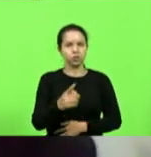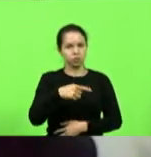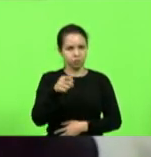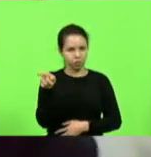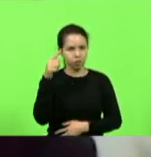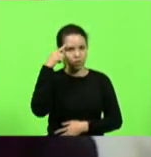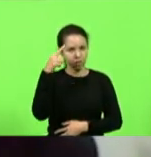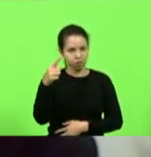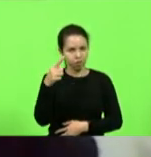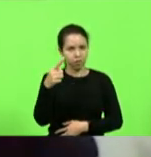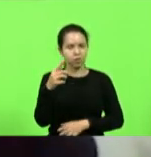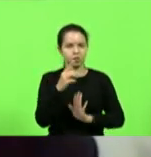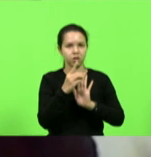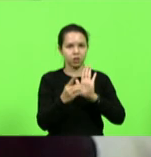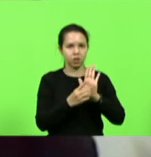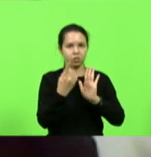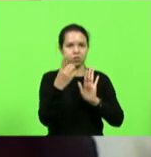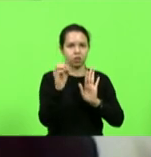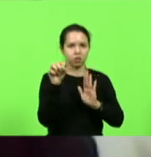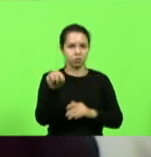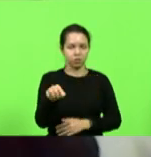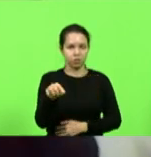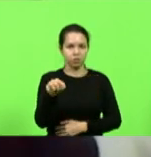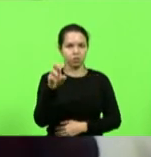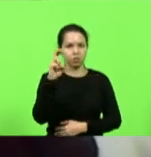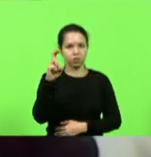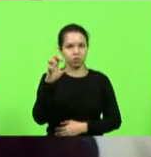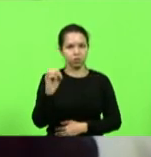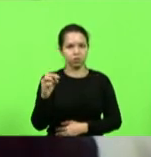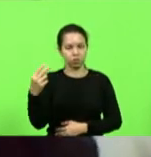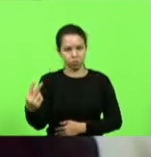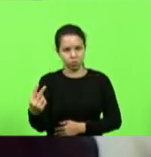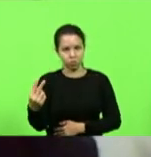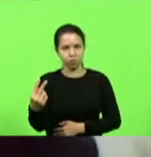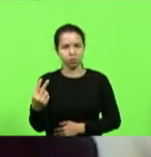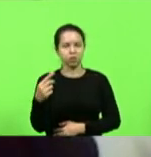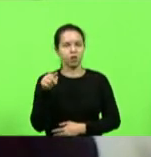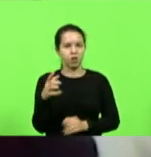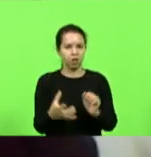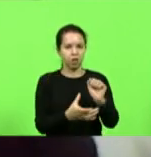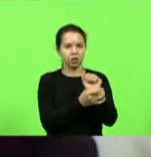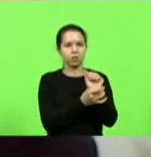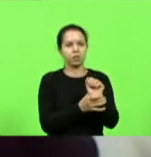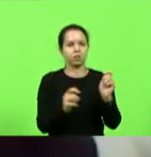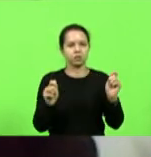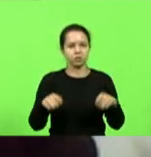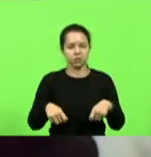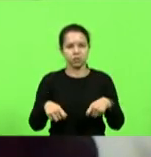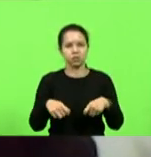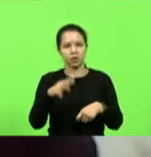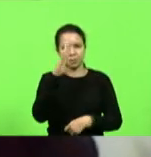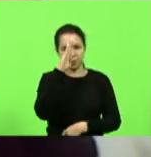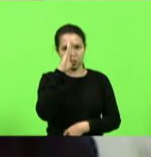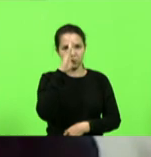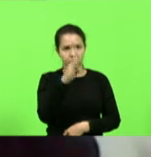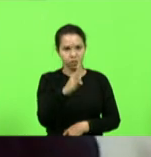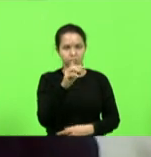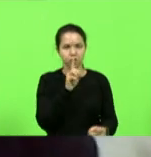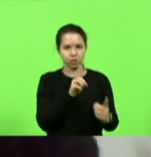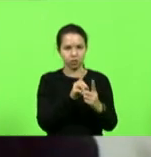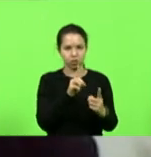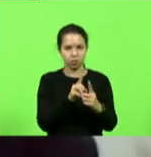decreto 10.502, que inclusive garantia a possibilidade da priorização do atendimento